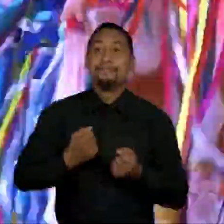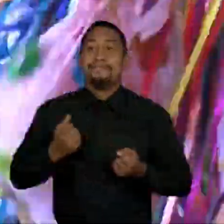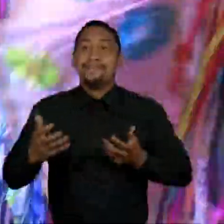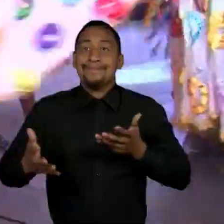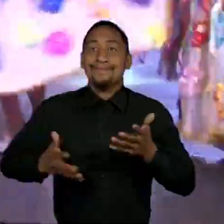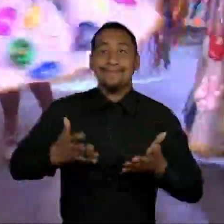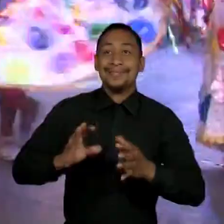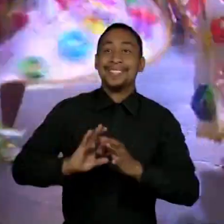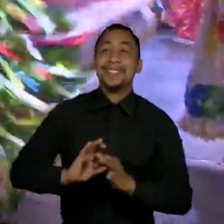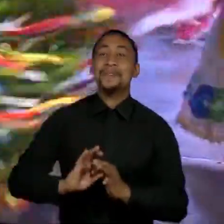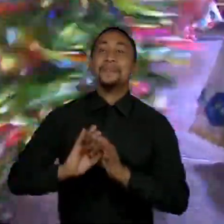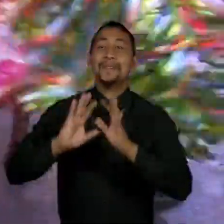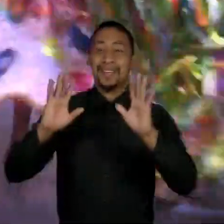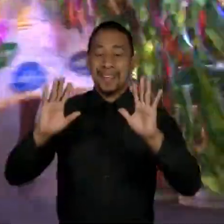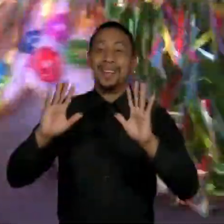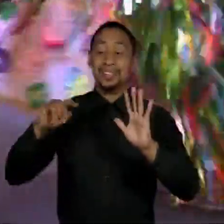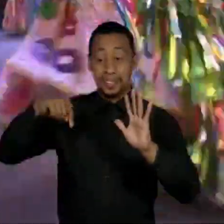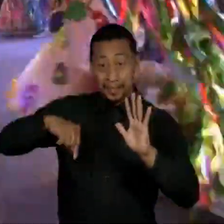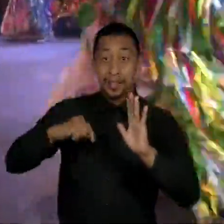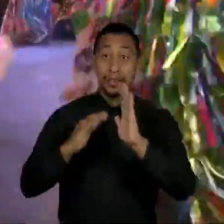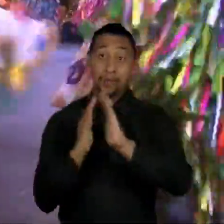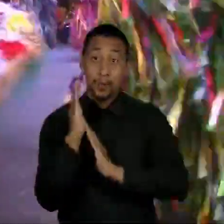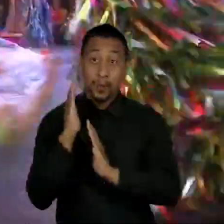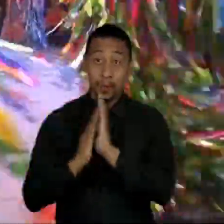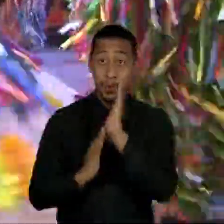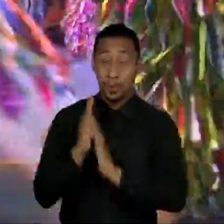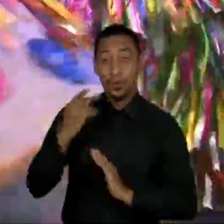do folclore brasileiro.